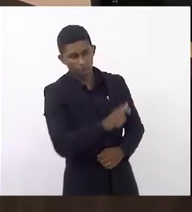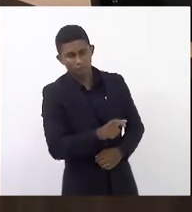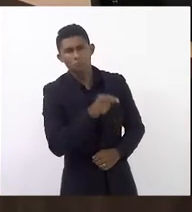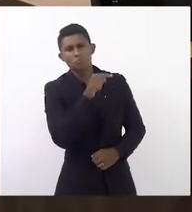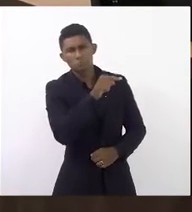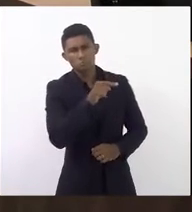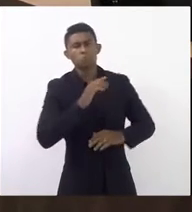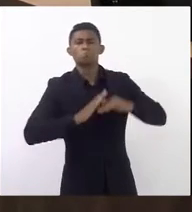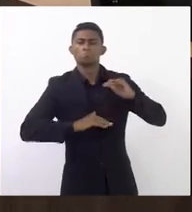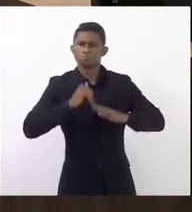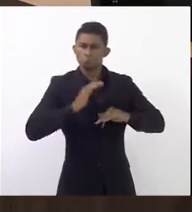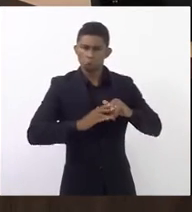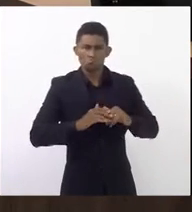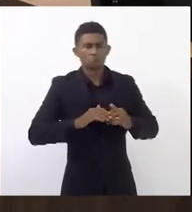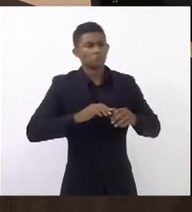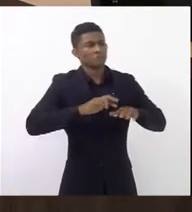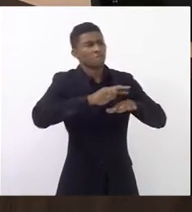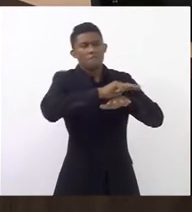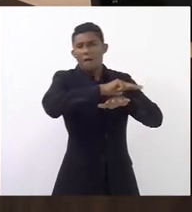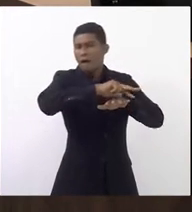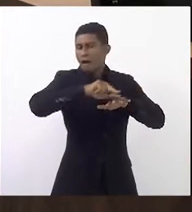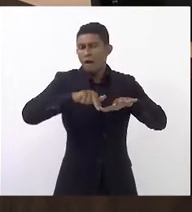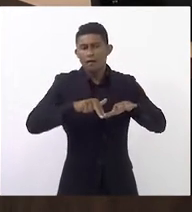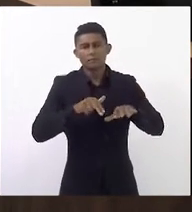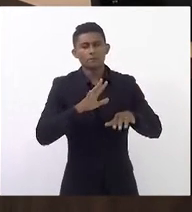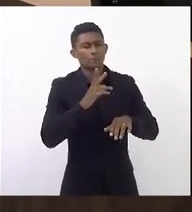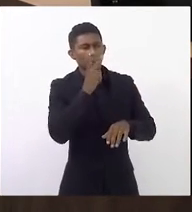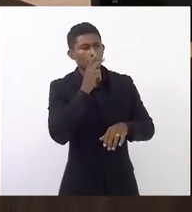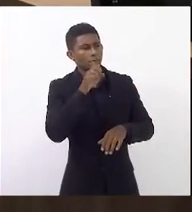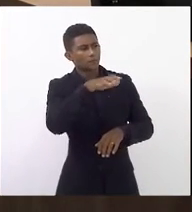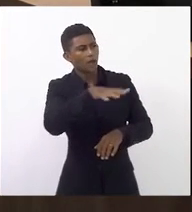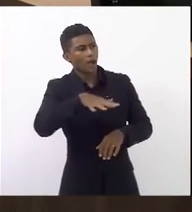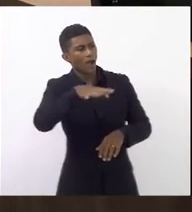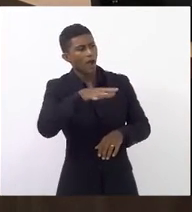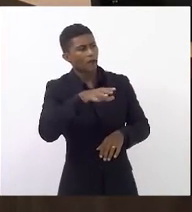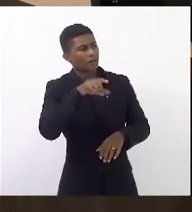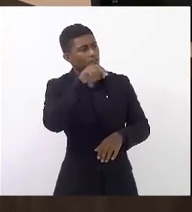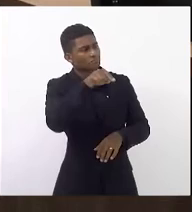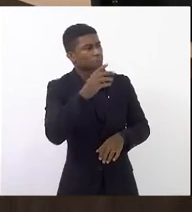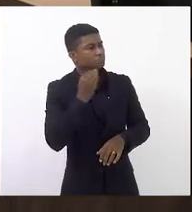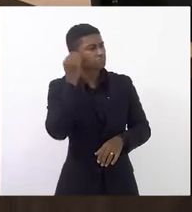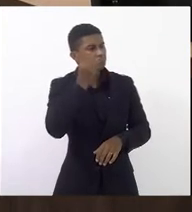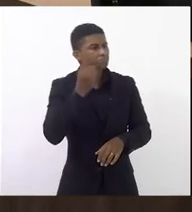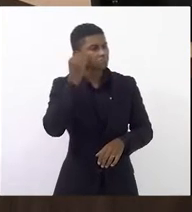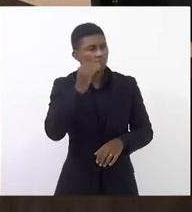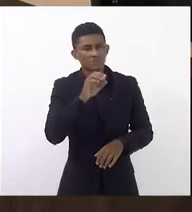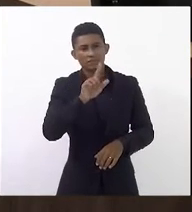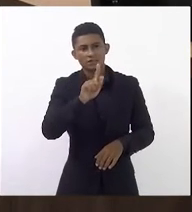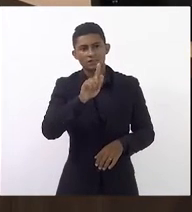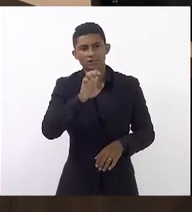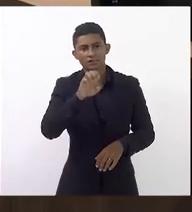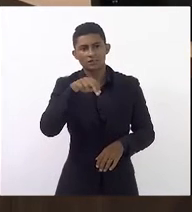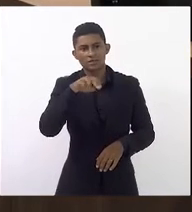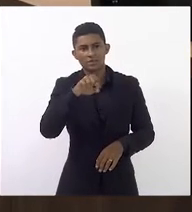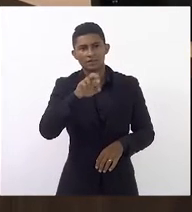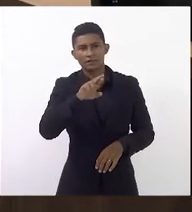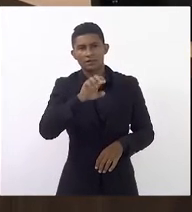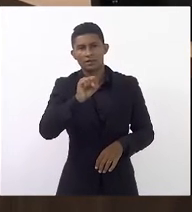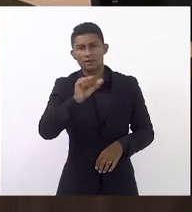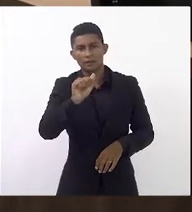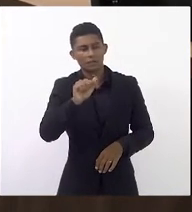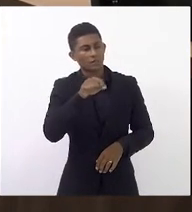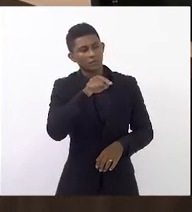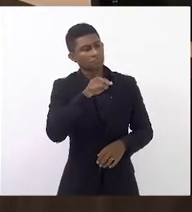diversas qualificações, essas qualificações não são na área de atuação da Generza, e também